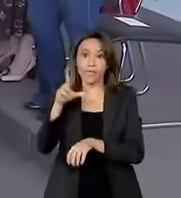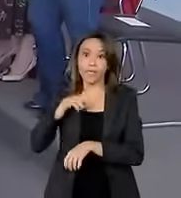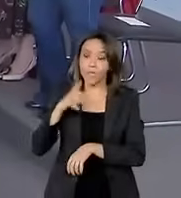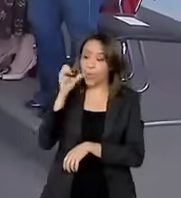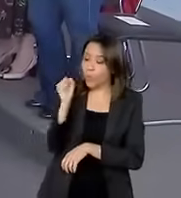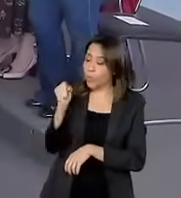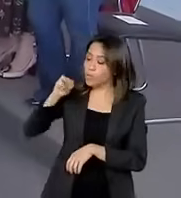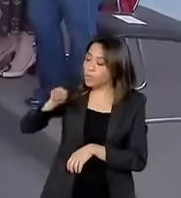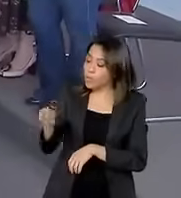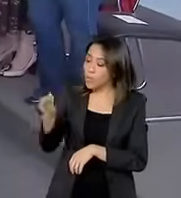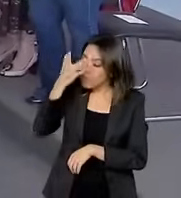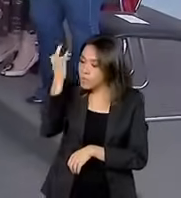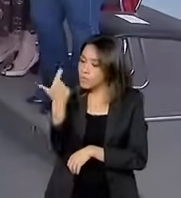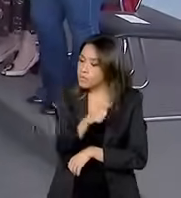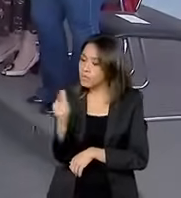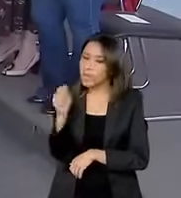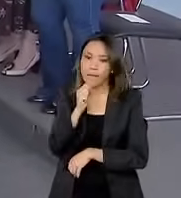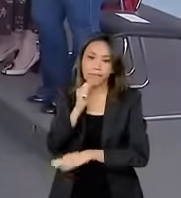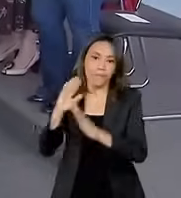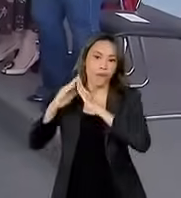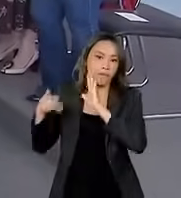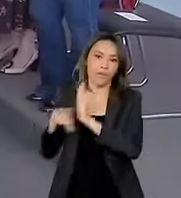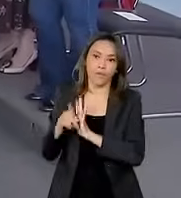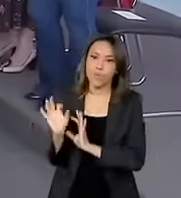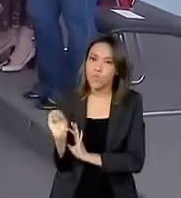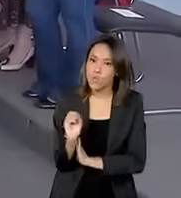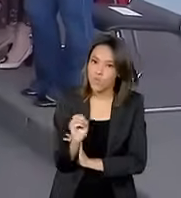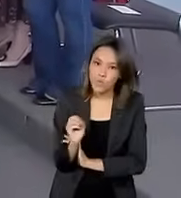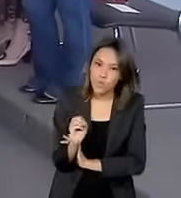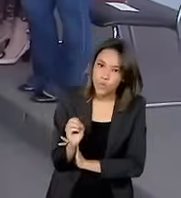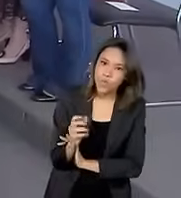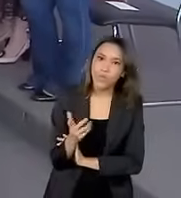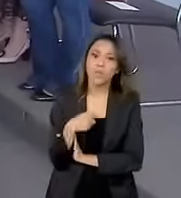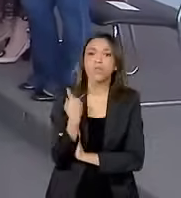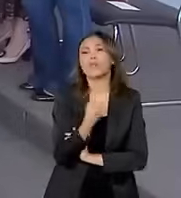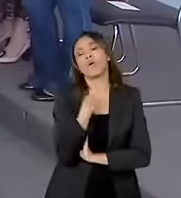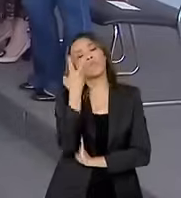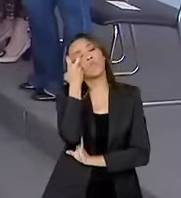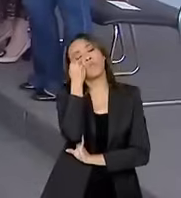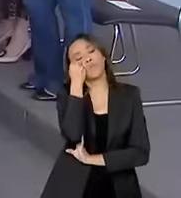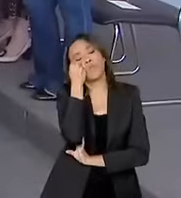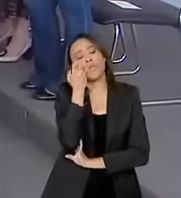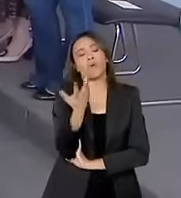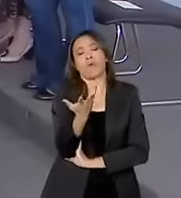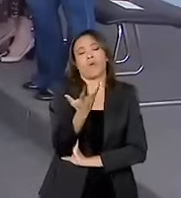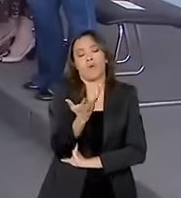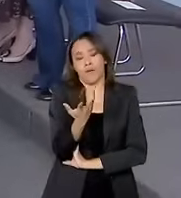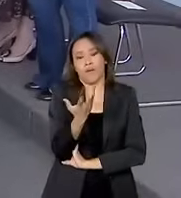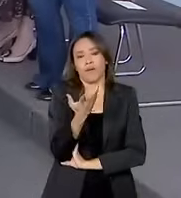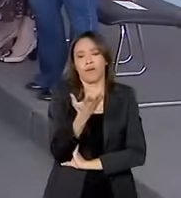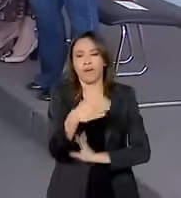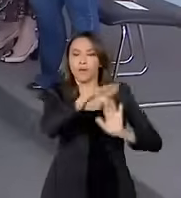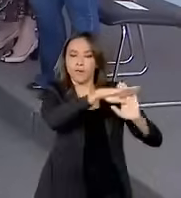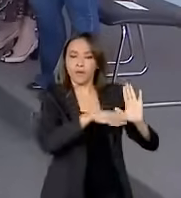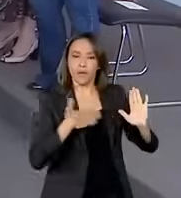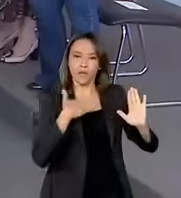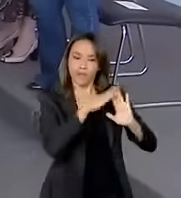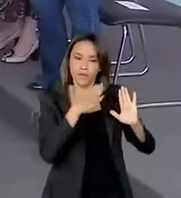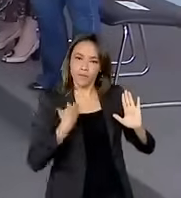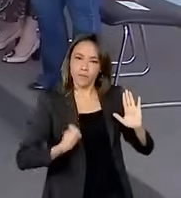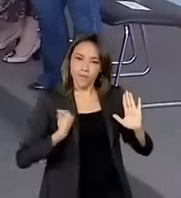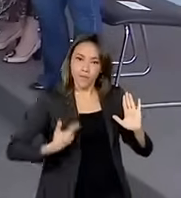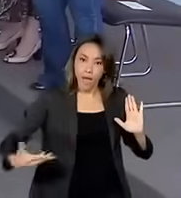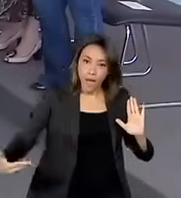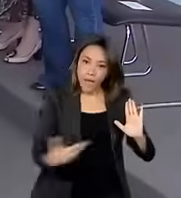pessoas que não têm um teto para morar. E nós não podemos mais dormir com esse barulho. O Minha Casa, Minha Vida, Entidades é